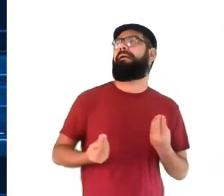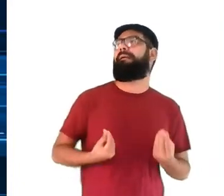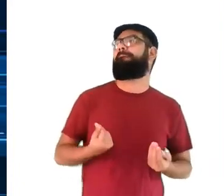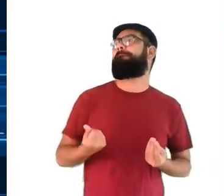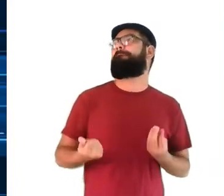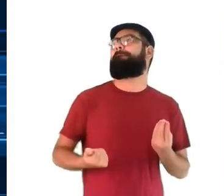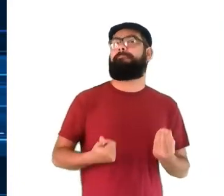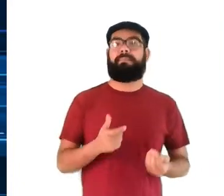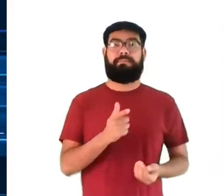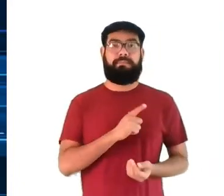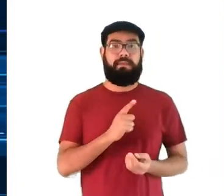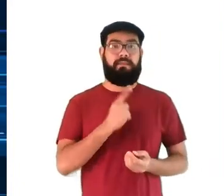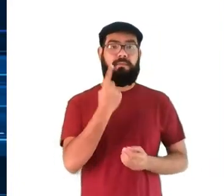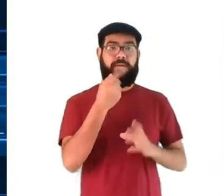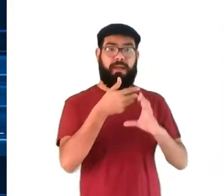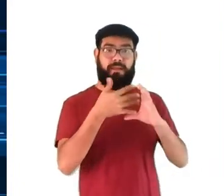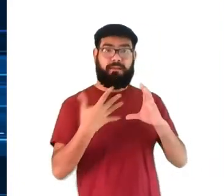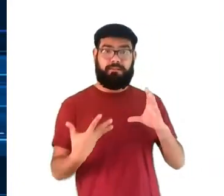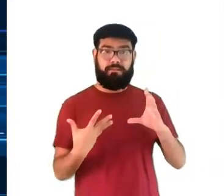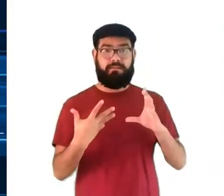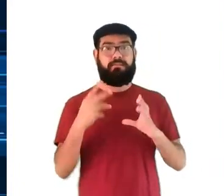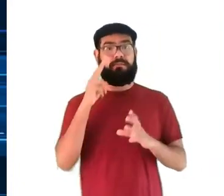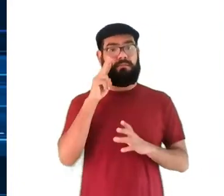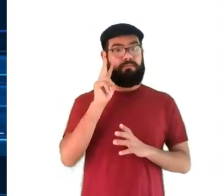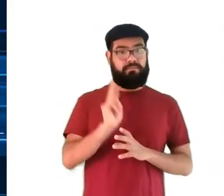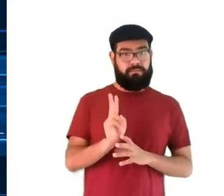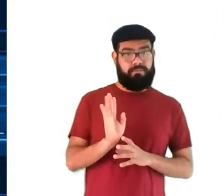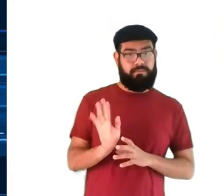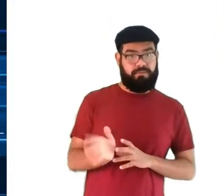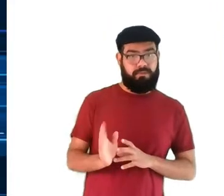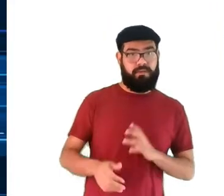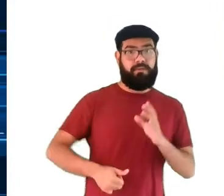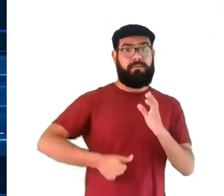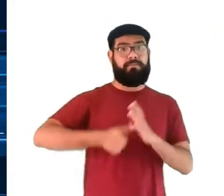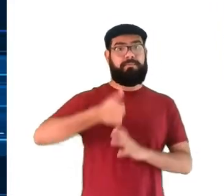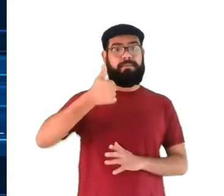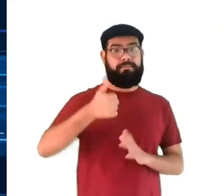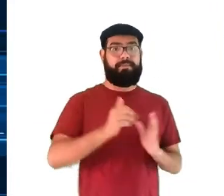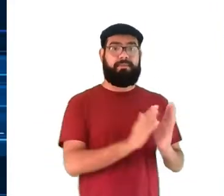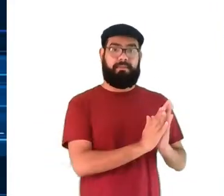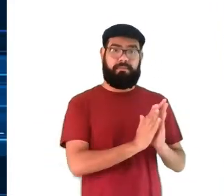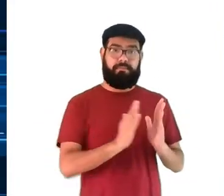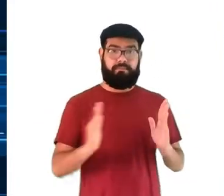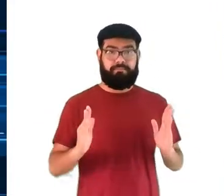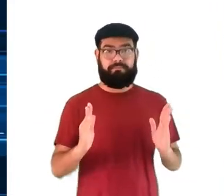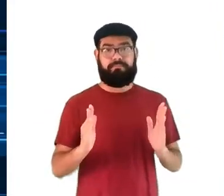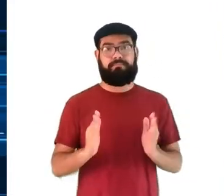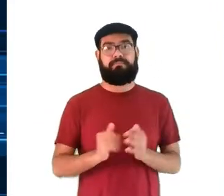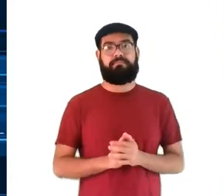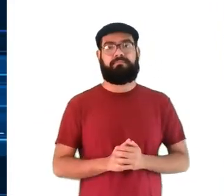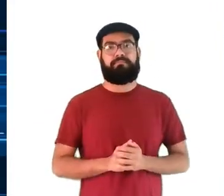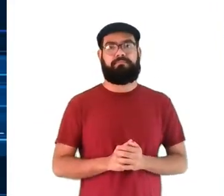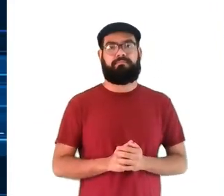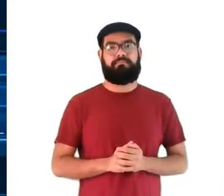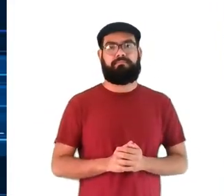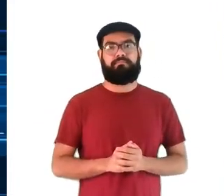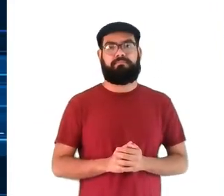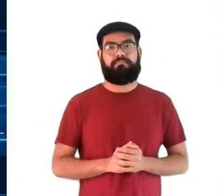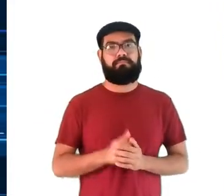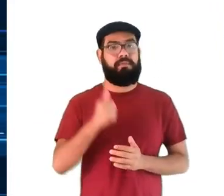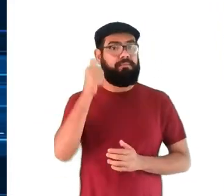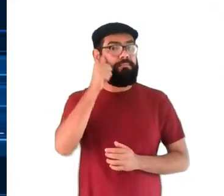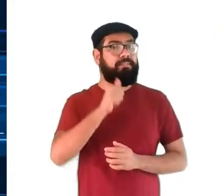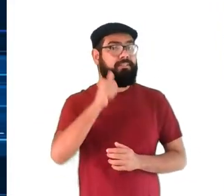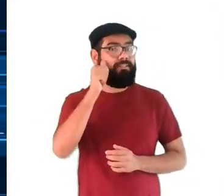uma característica. Nós vimos a primeira parte, que vocês viram a primeira imagem, foram das meninas,